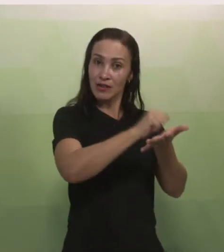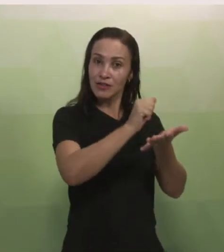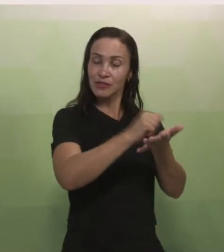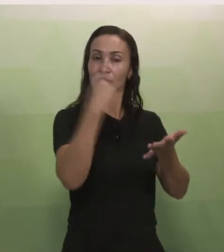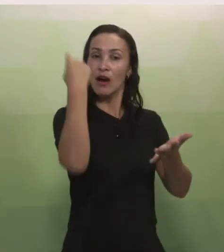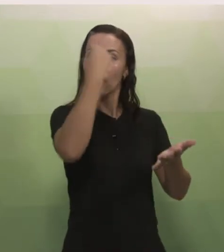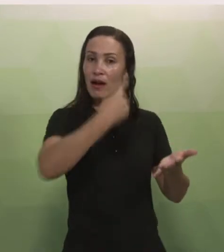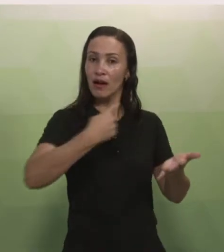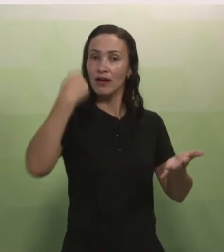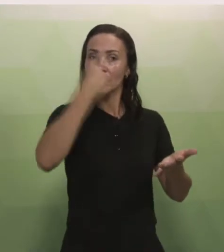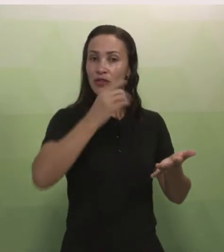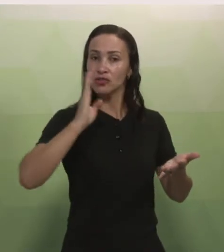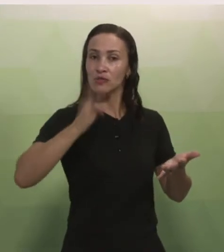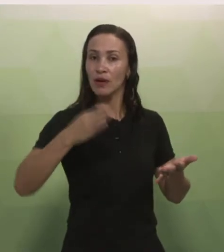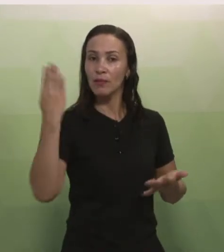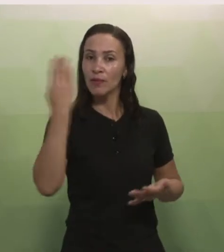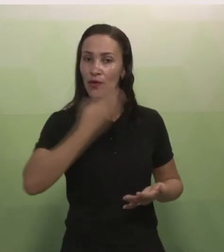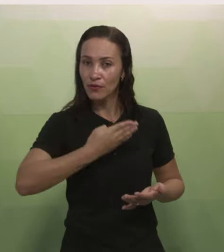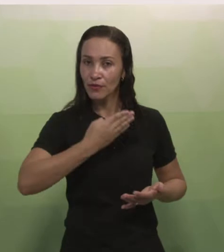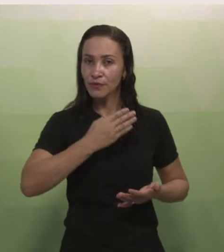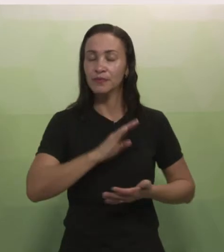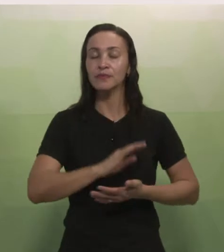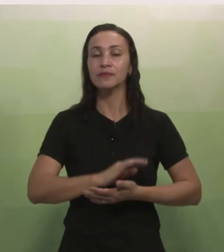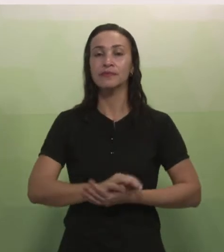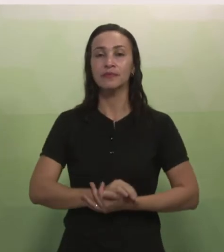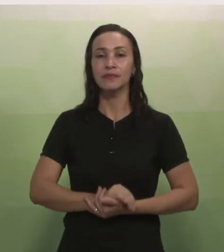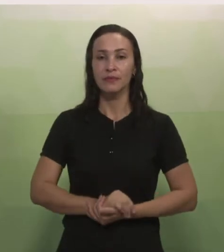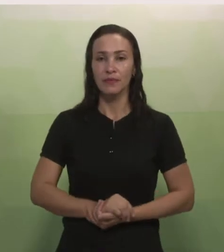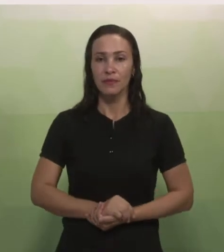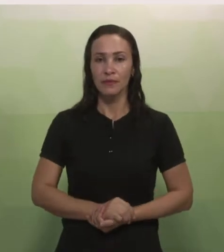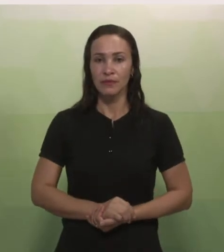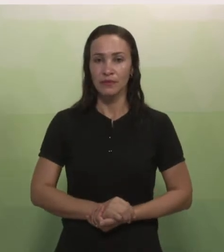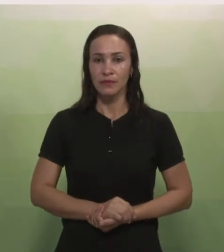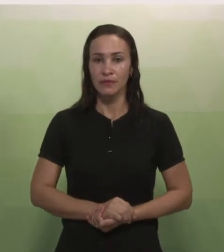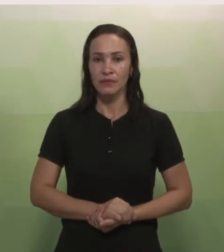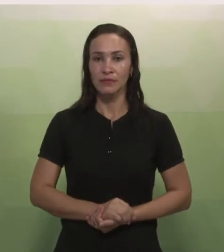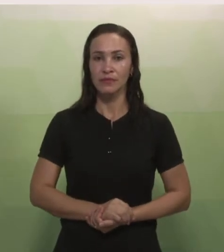dessas horas que foram comprovadas.